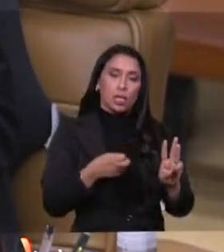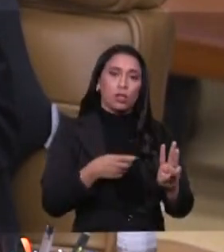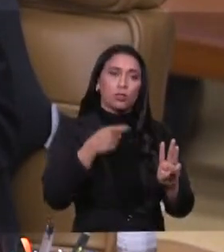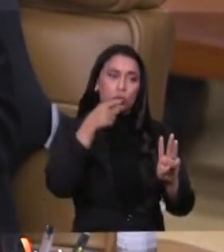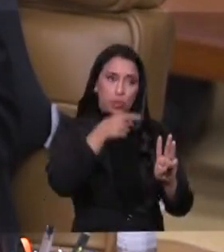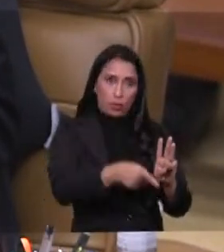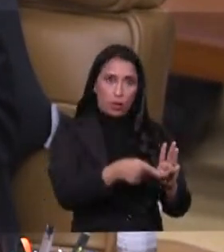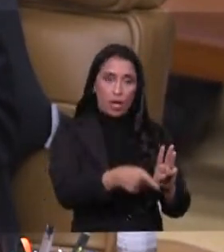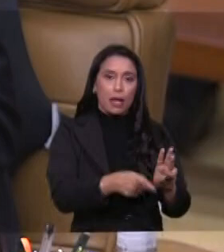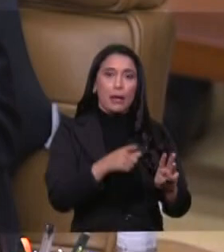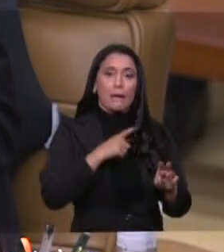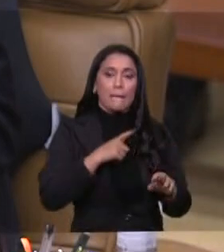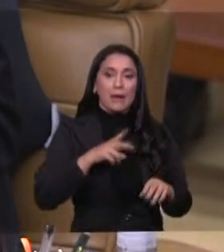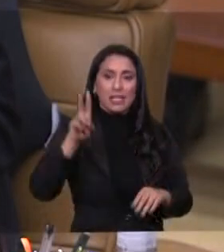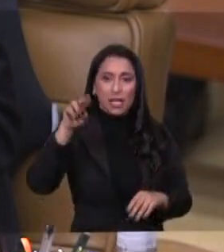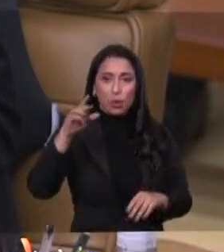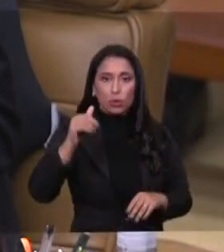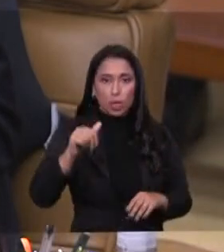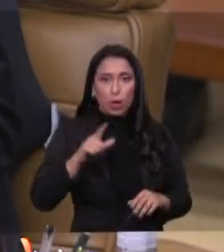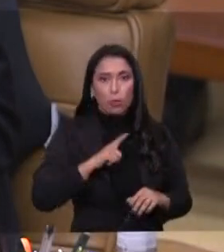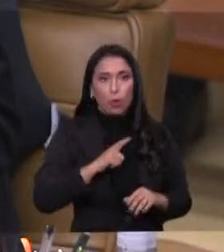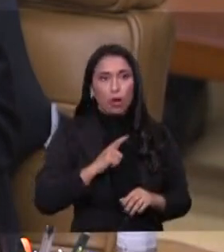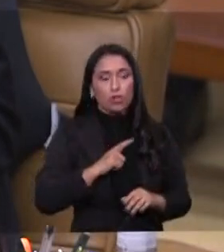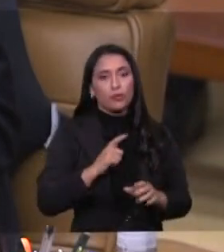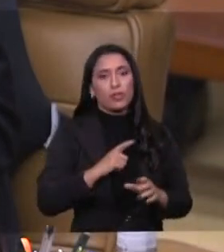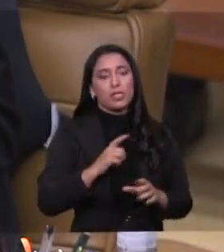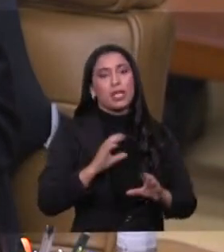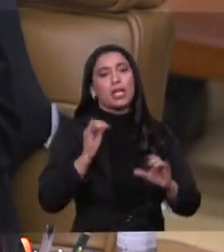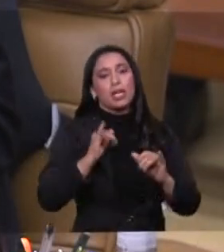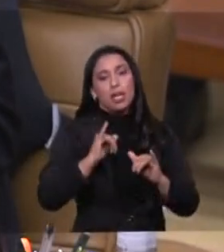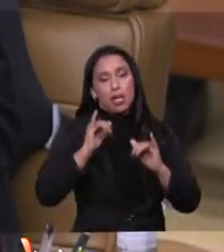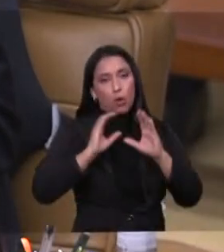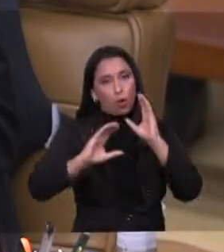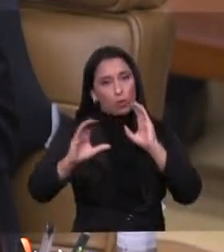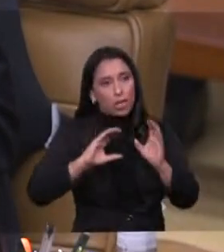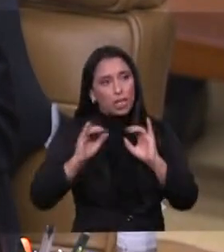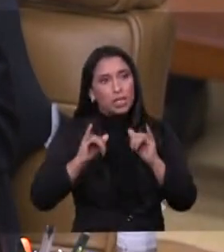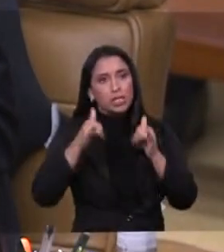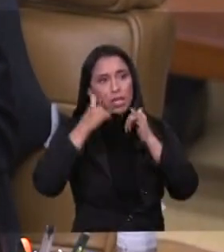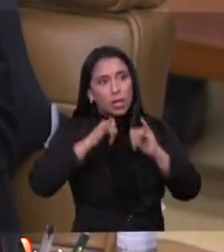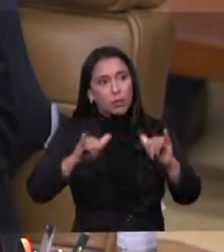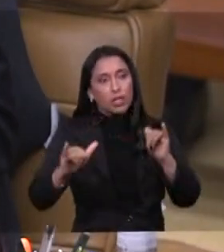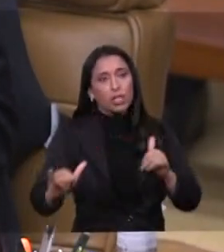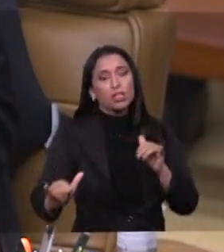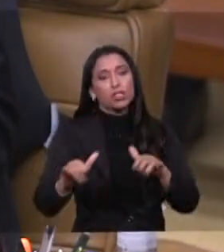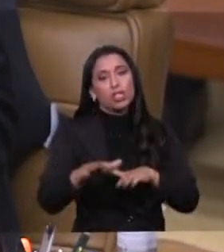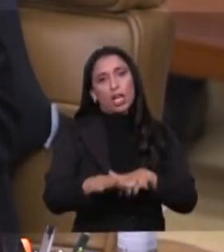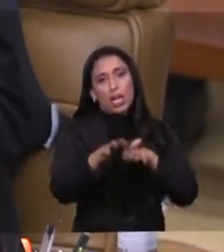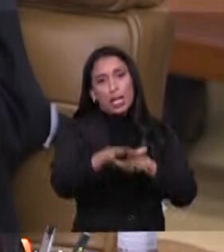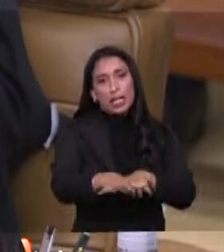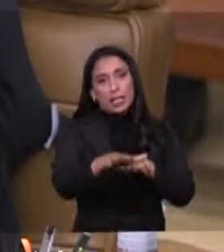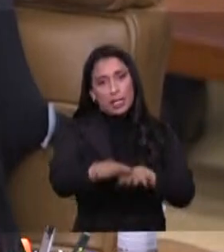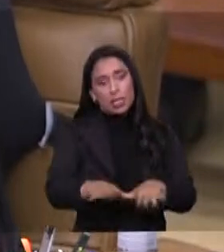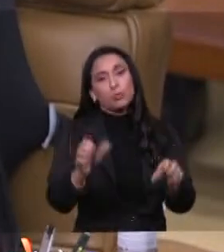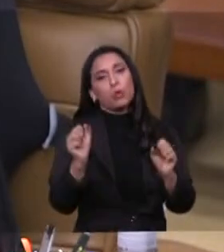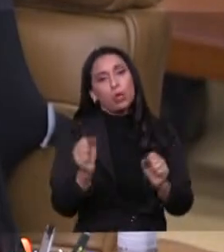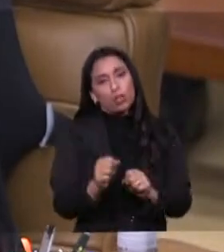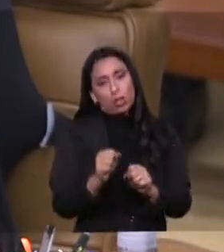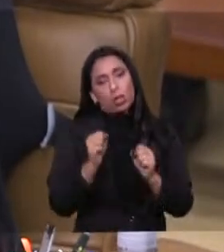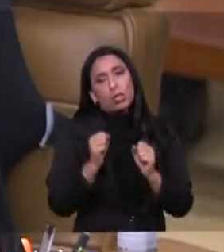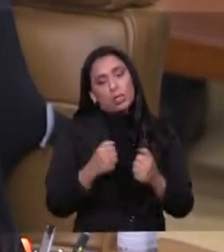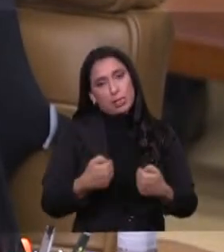União Federal, de equipamentos públicos, redes de comunicação, estradas e vias de transporte, além das